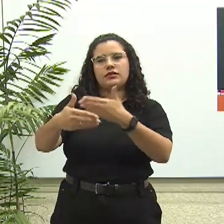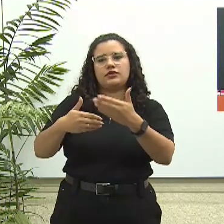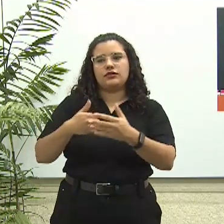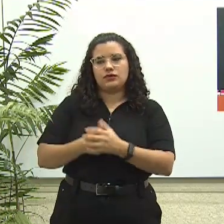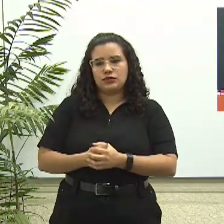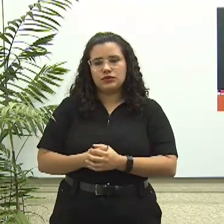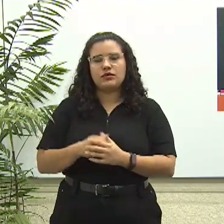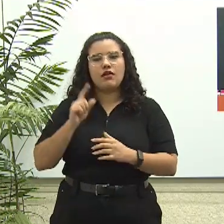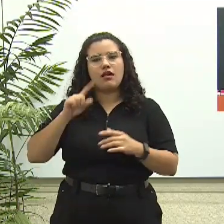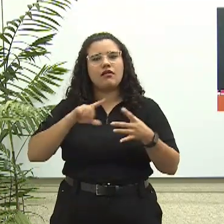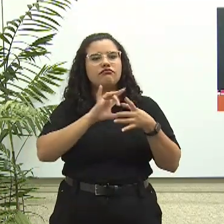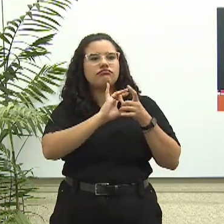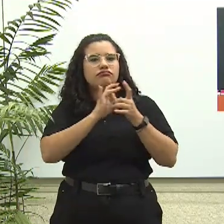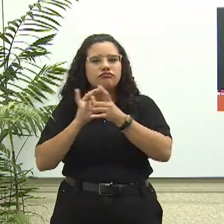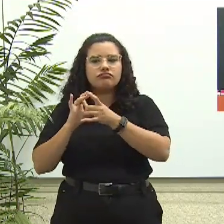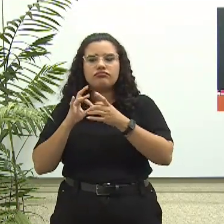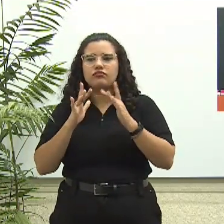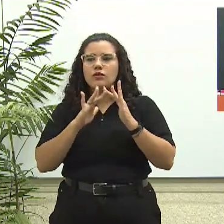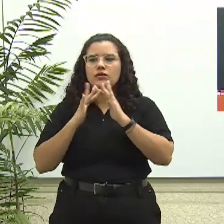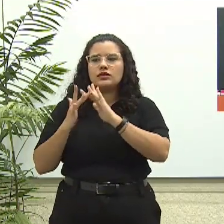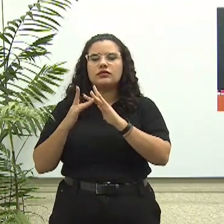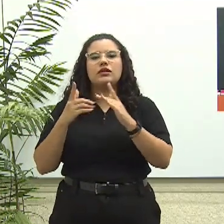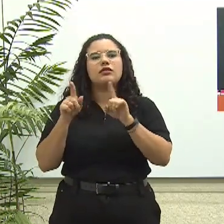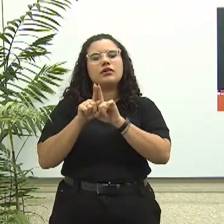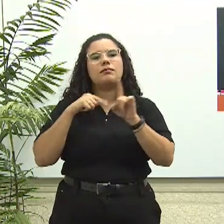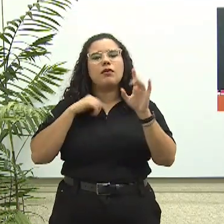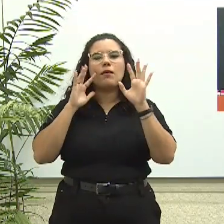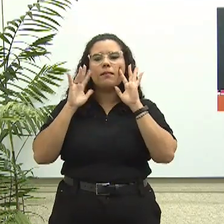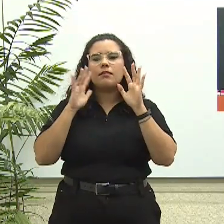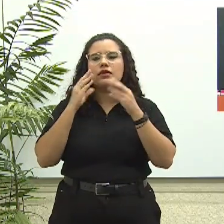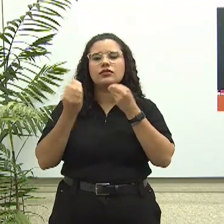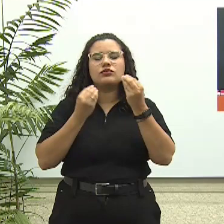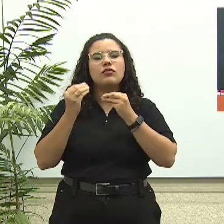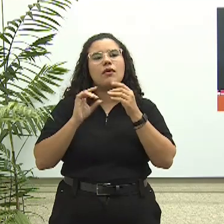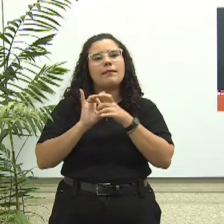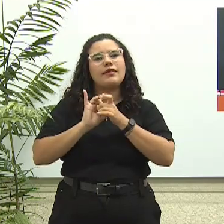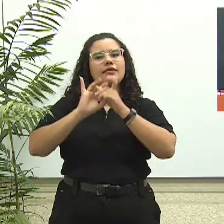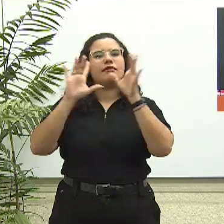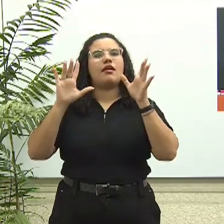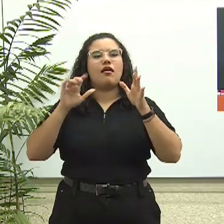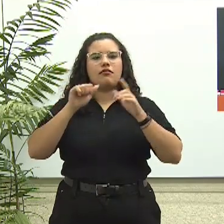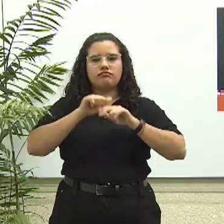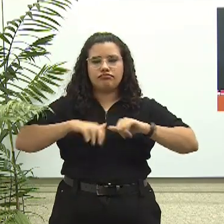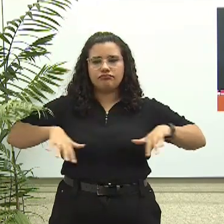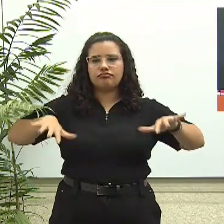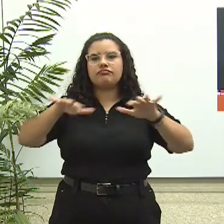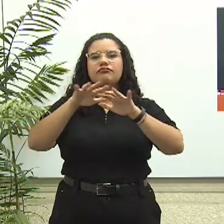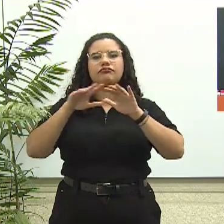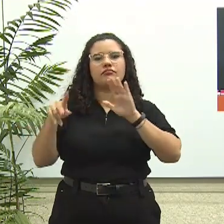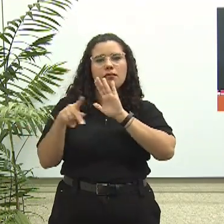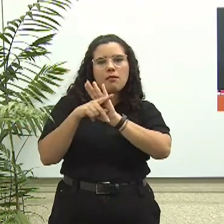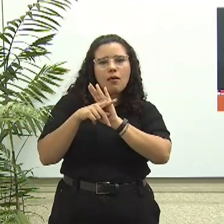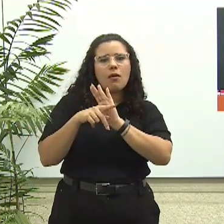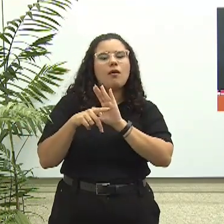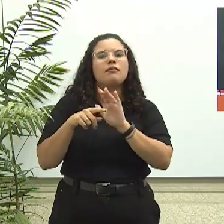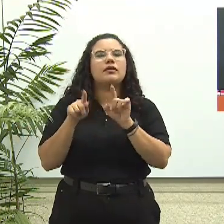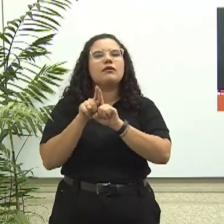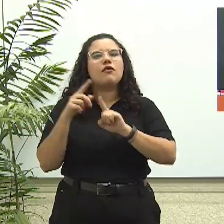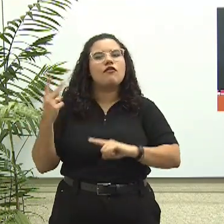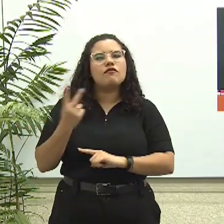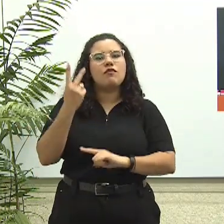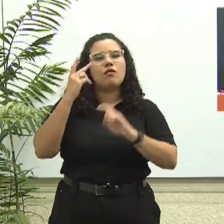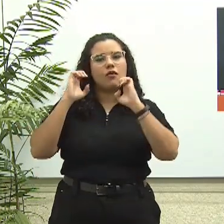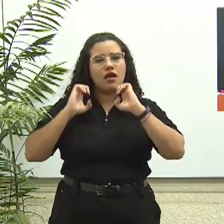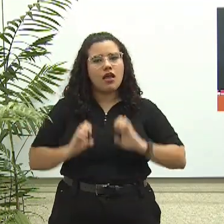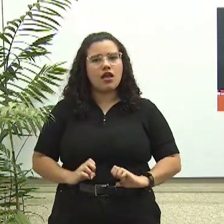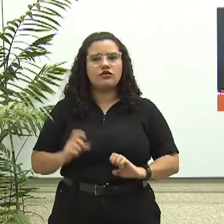nessa conexão como é que ela acontece e tô pensando até na formalidade do neoliberalismo mesmo lá na em monsan pelan os valores éticos